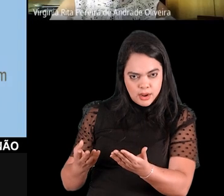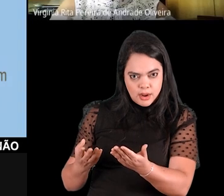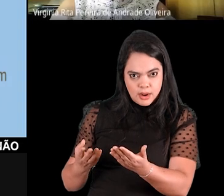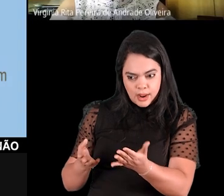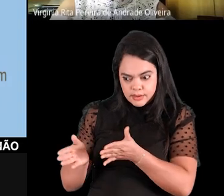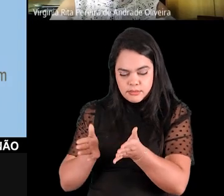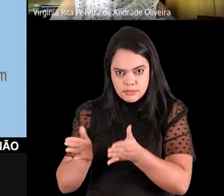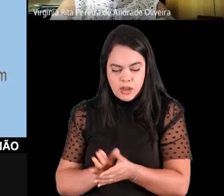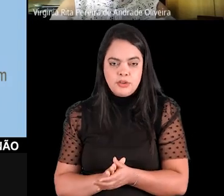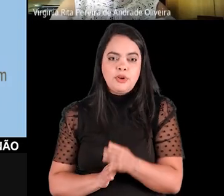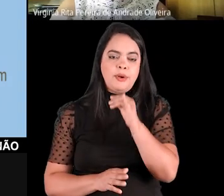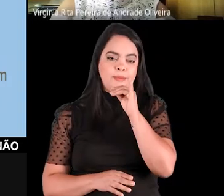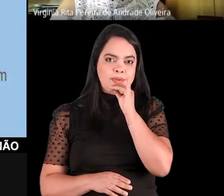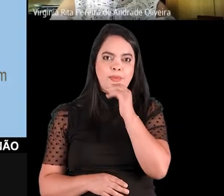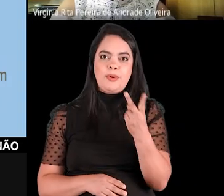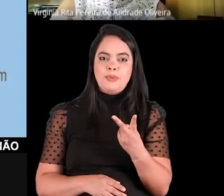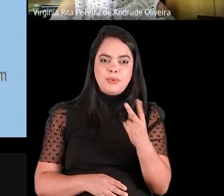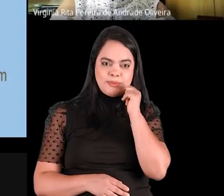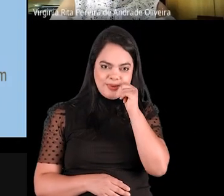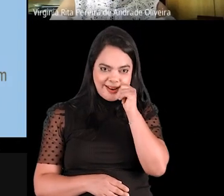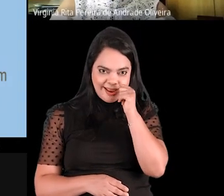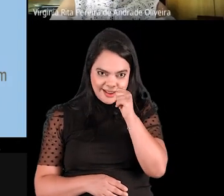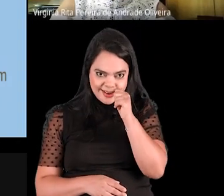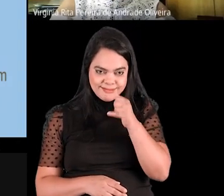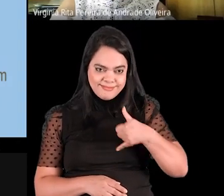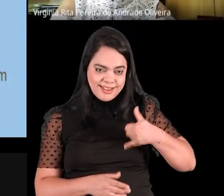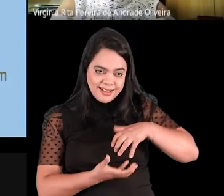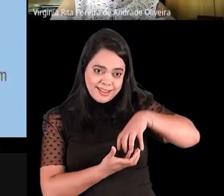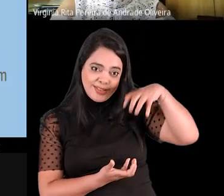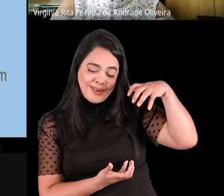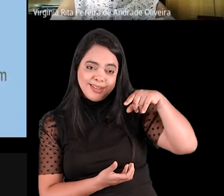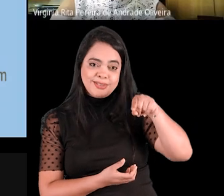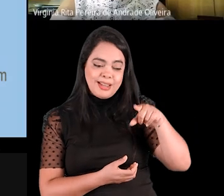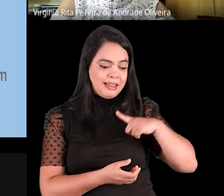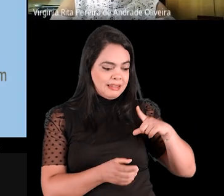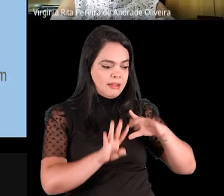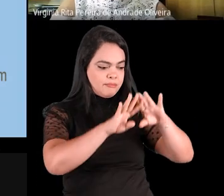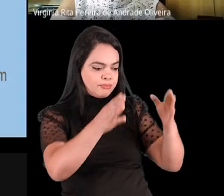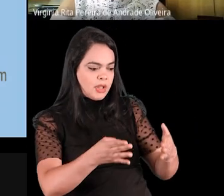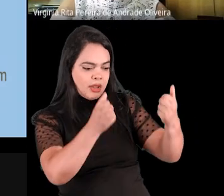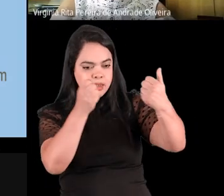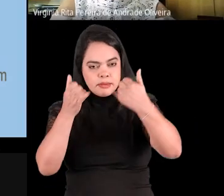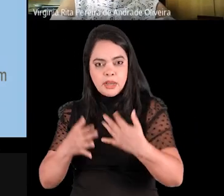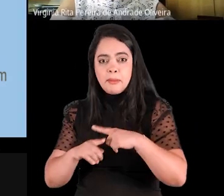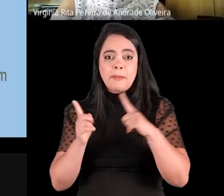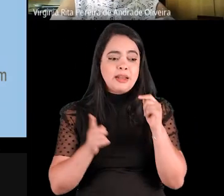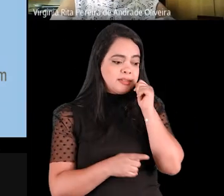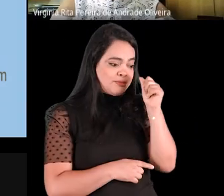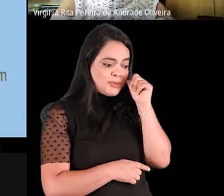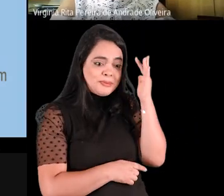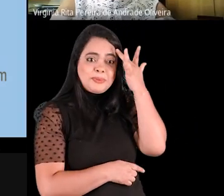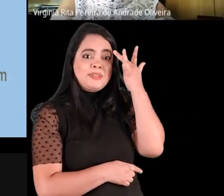está lá, foi colocado para todo mundo, mas elas não acessam, né? Elas não têm uma experiência de vida que fizeram com